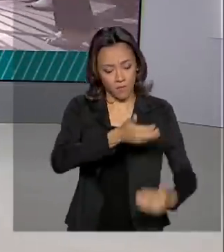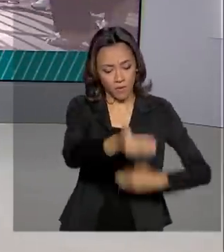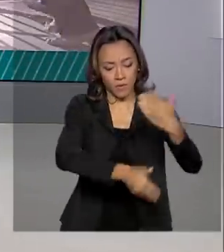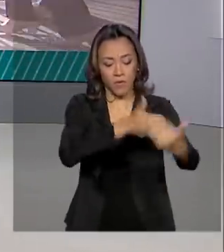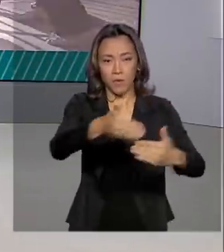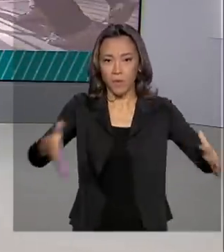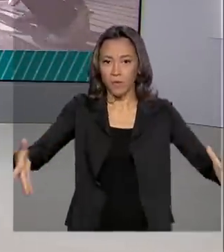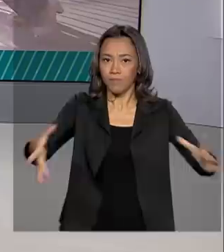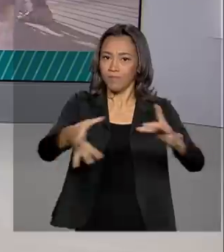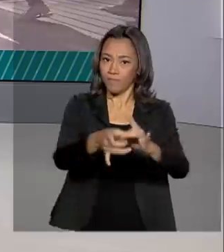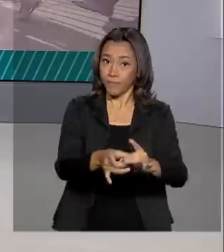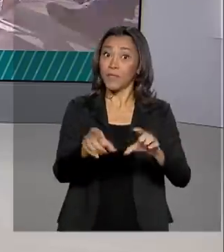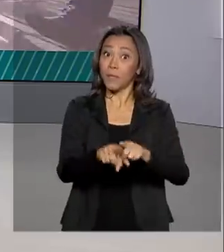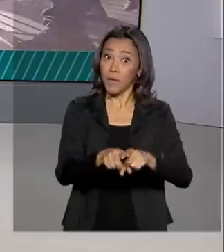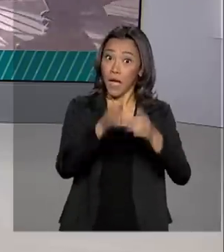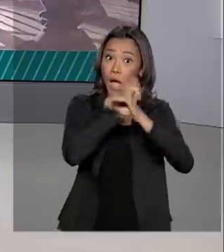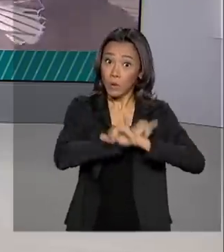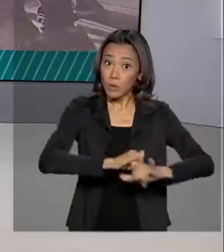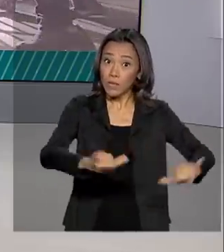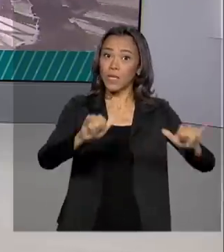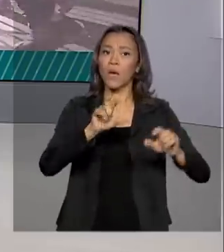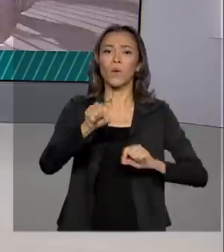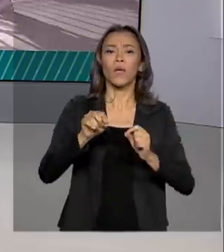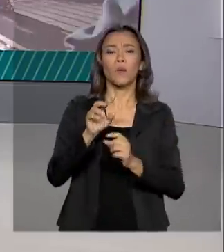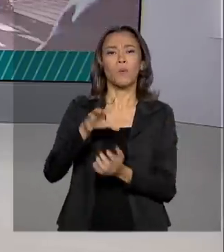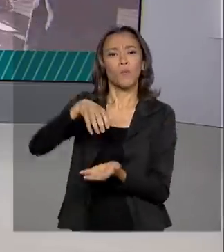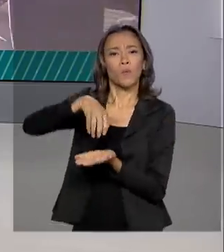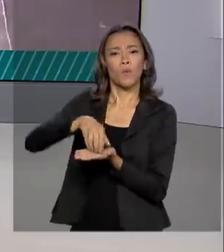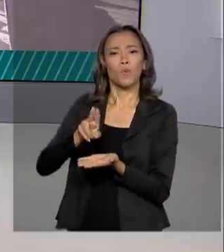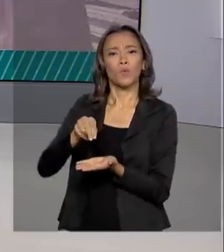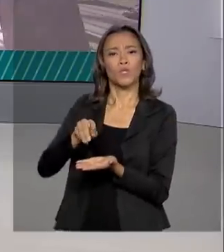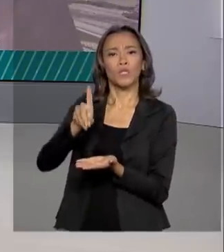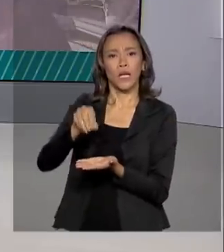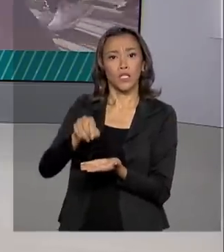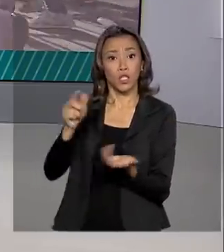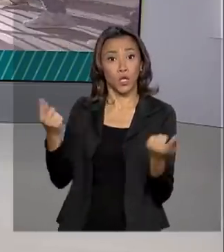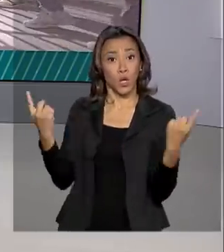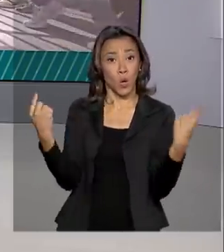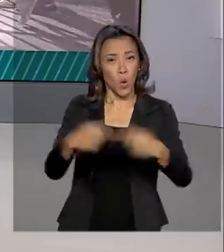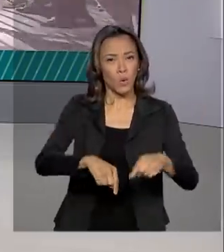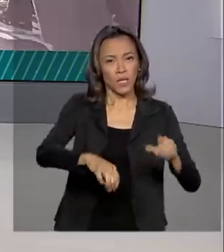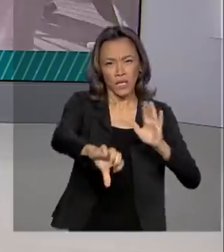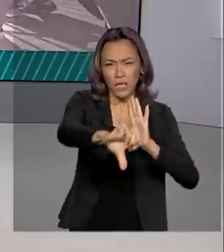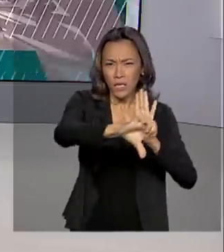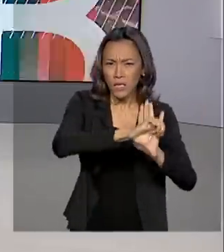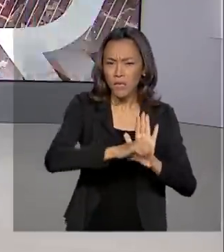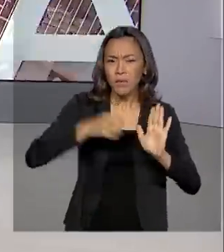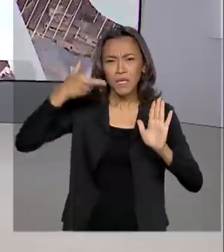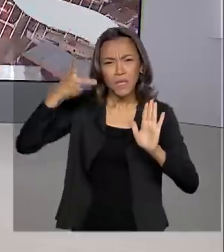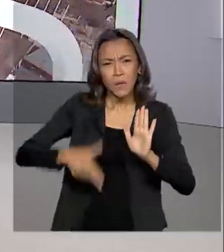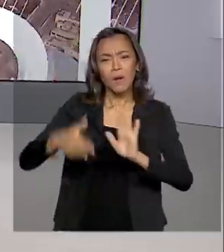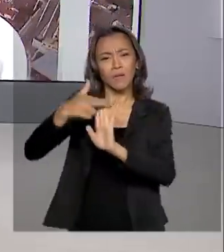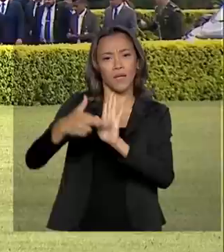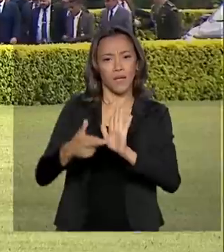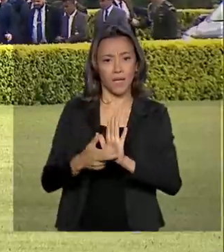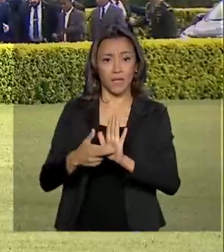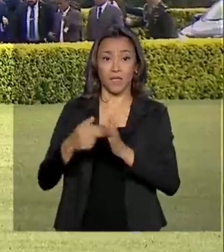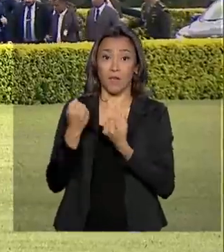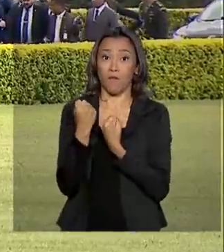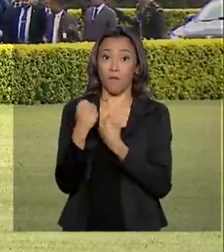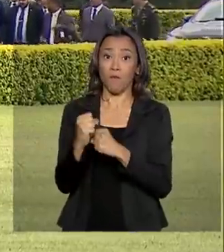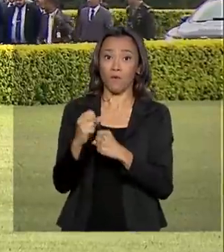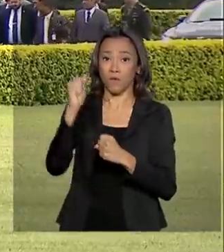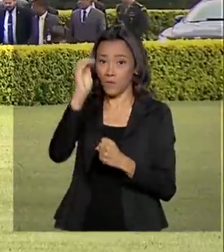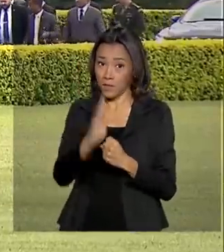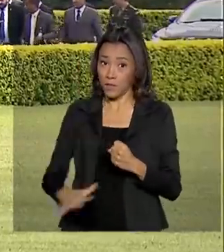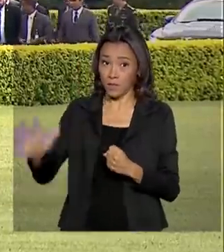também uma unidade contra crimes ambientais nos mesmos moldes da força nacional de segurança o